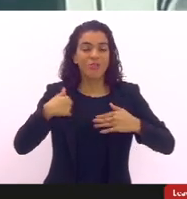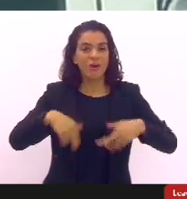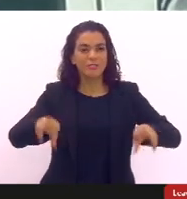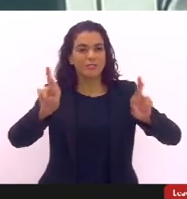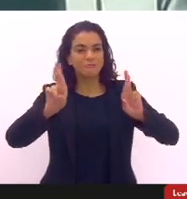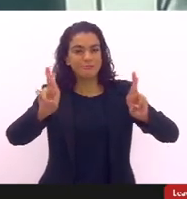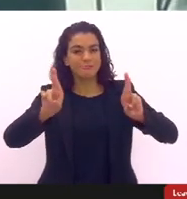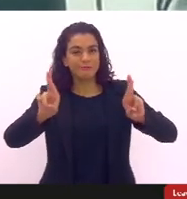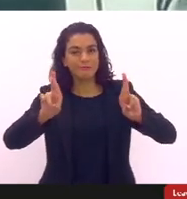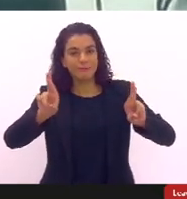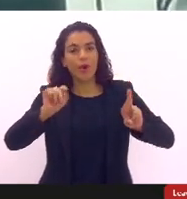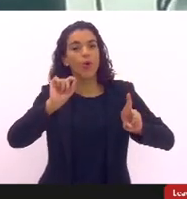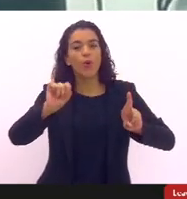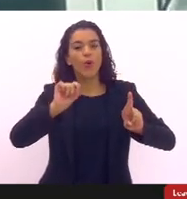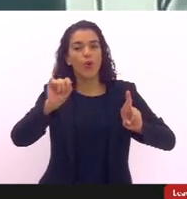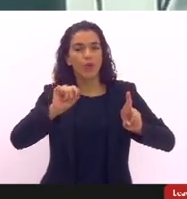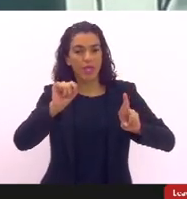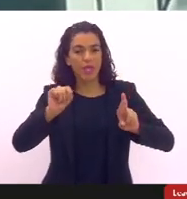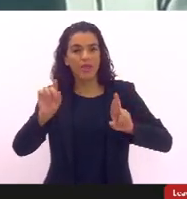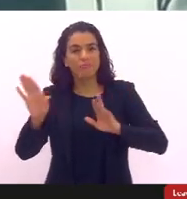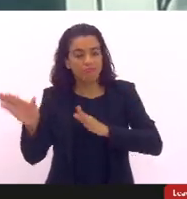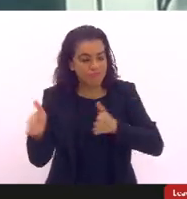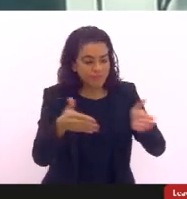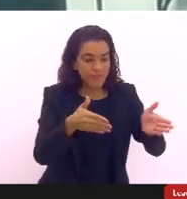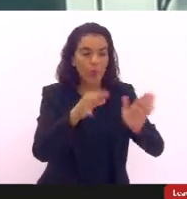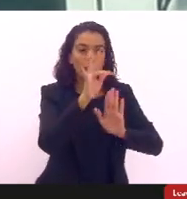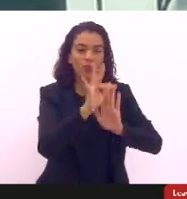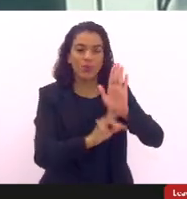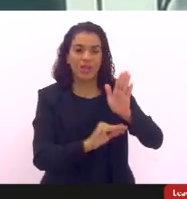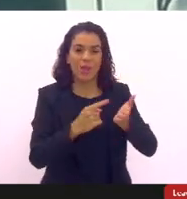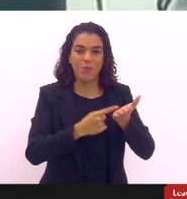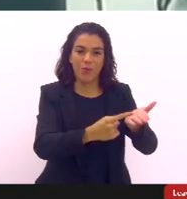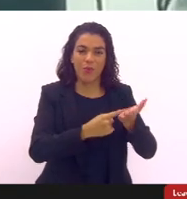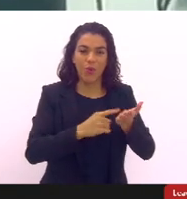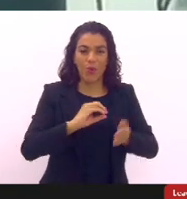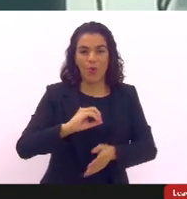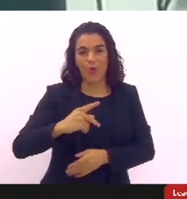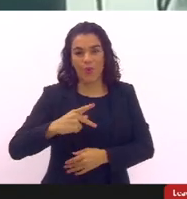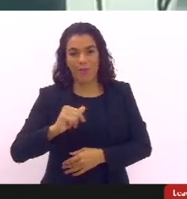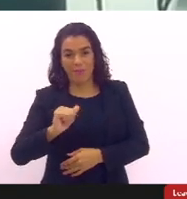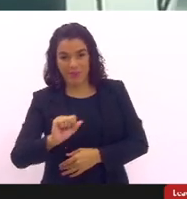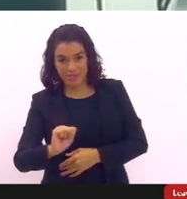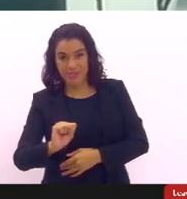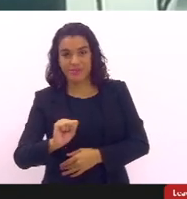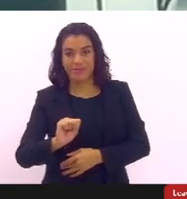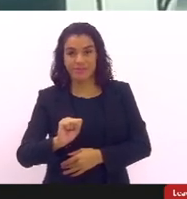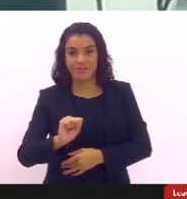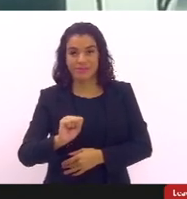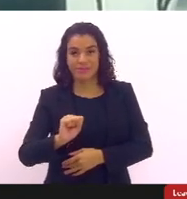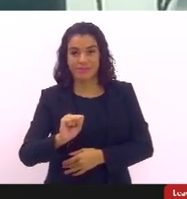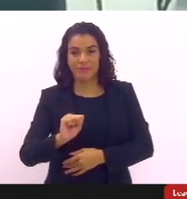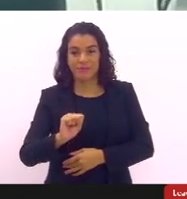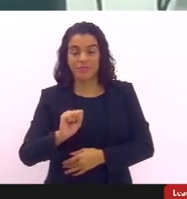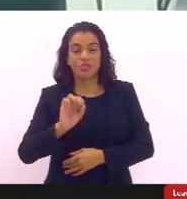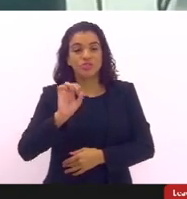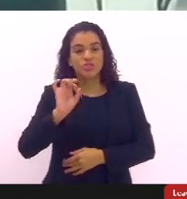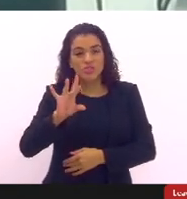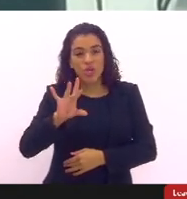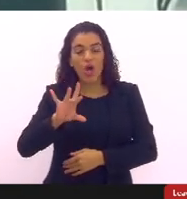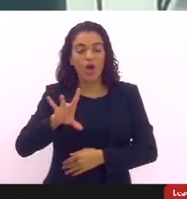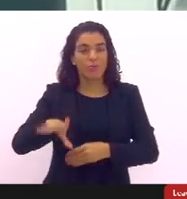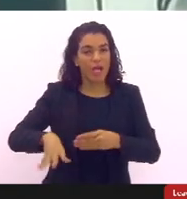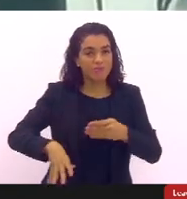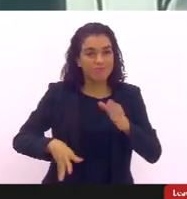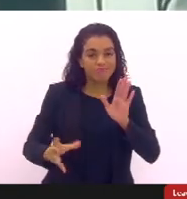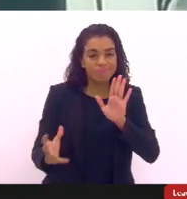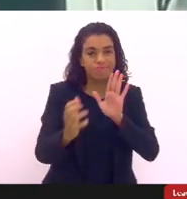expectativa foi direcionar isso para um termo de cooperação com a OPAS. Só para, a título de registro,